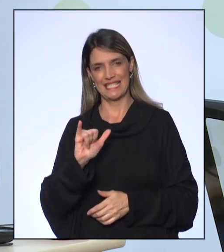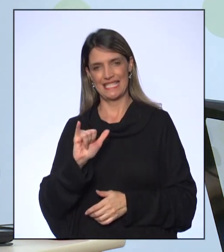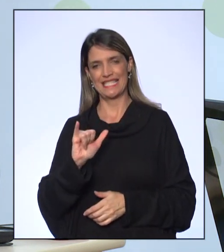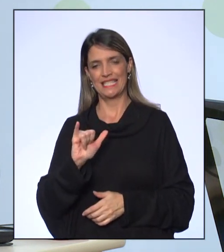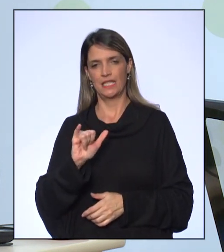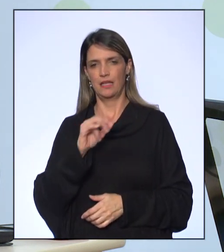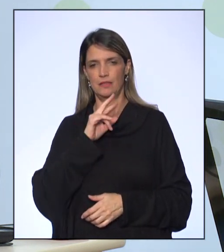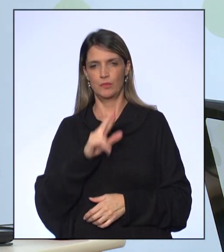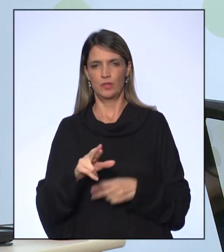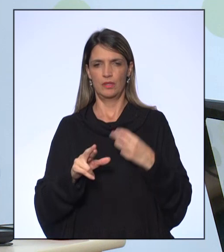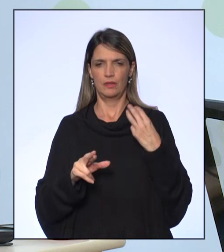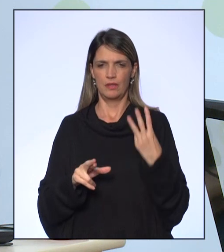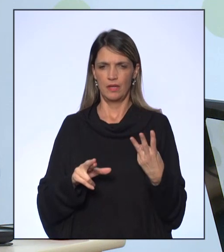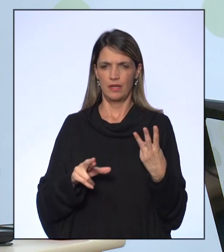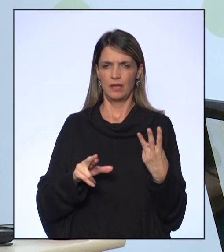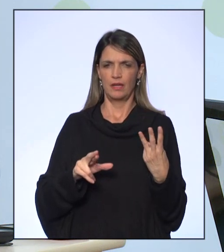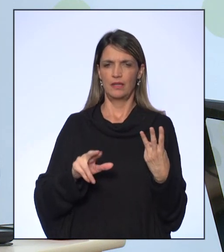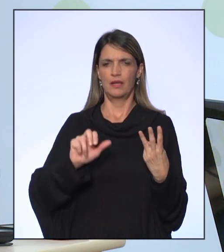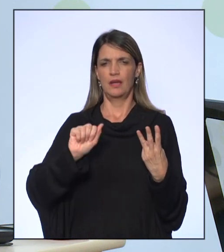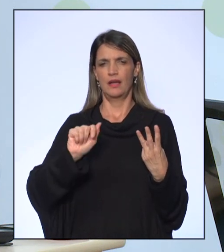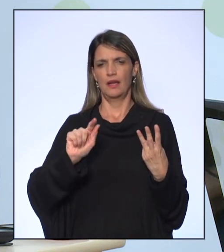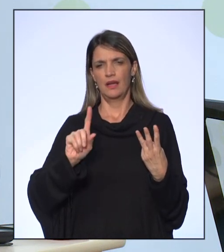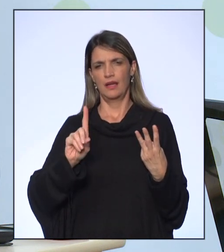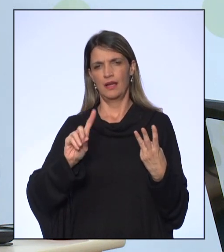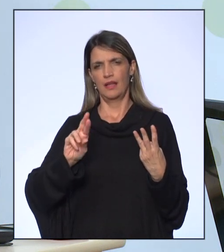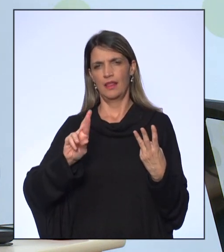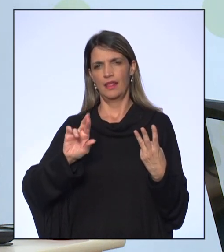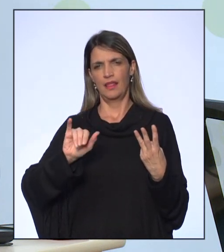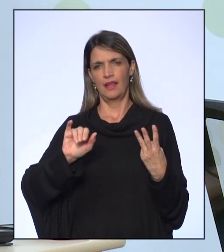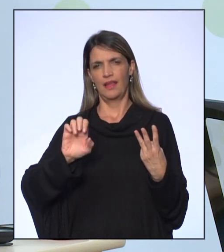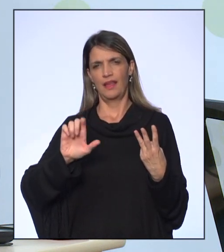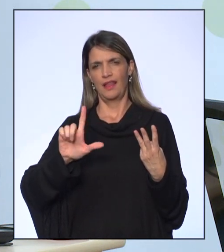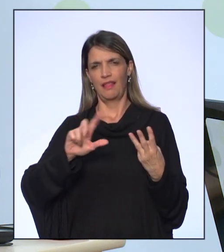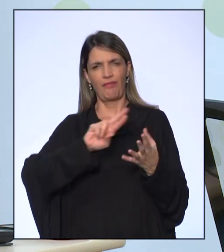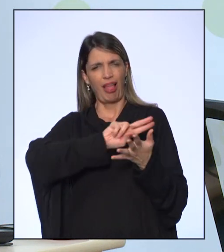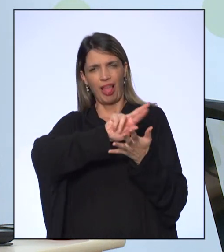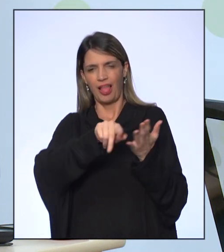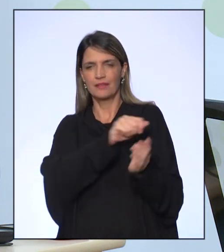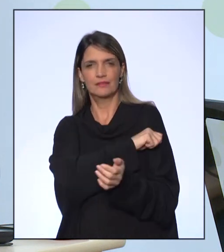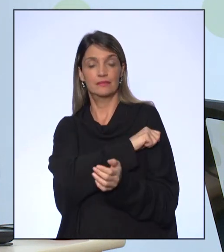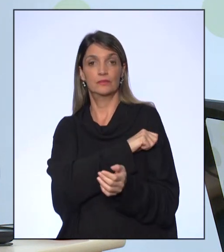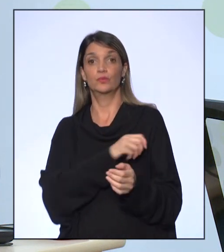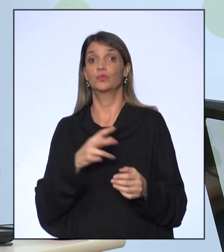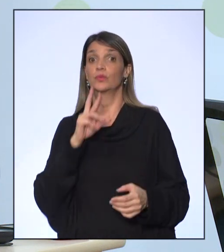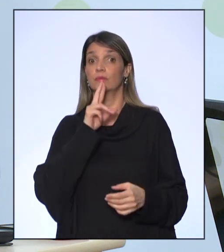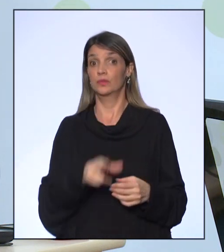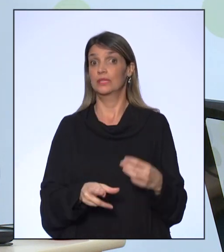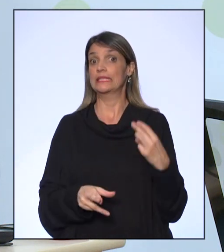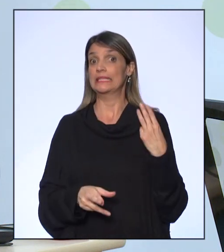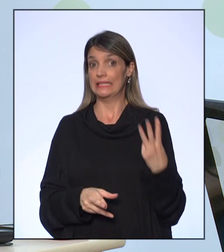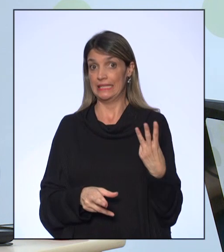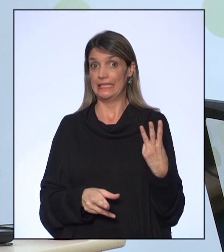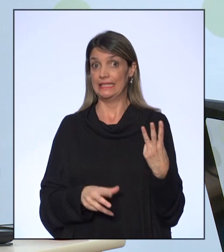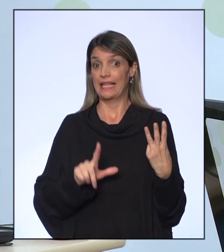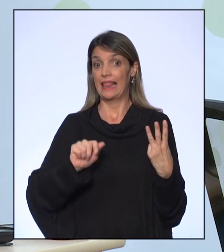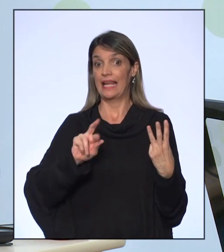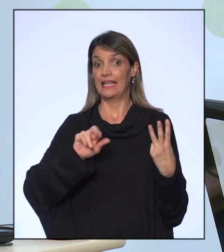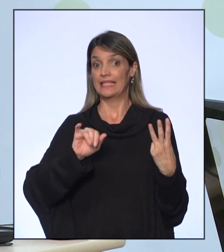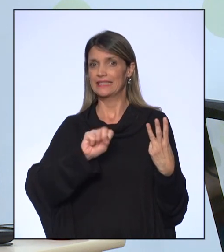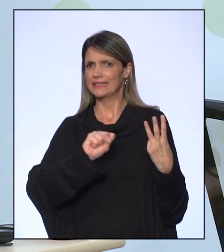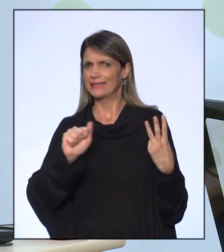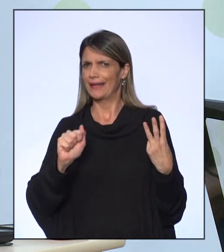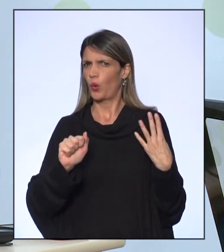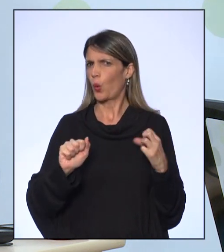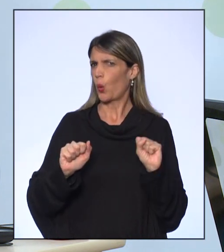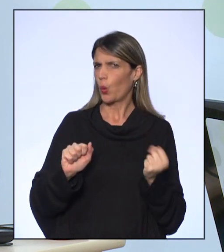resposta é 3, a Adriele, a Ágata, o Ander, a Maria Eduarda falou que é 3, a Larissa falou que é 8. Vamos lá,